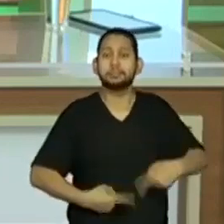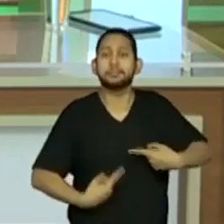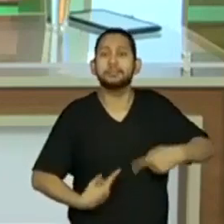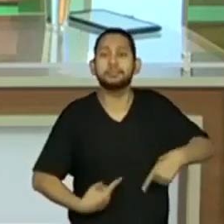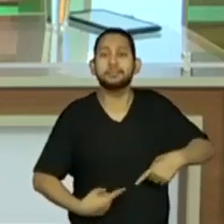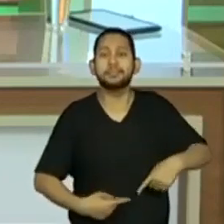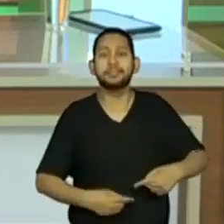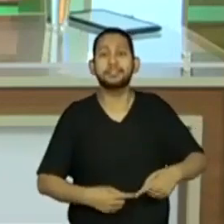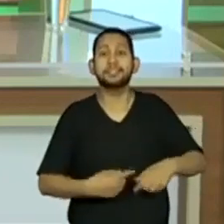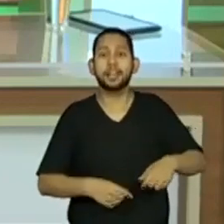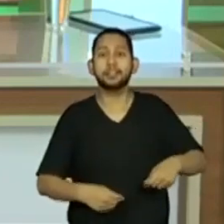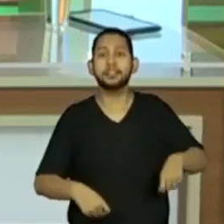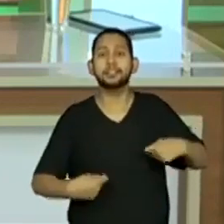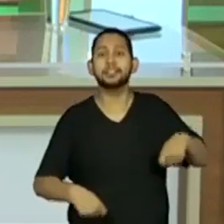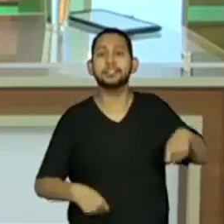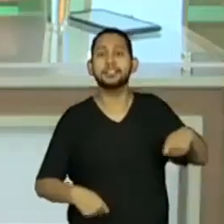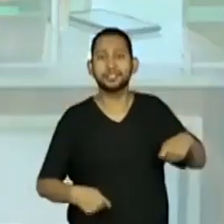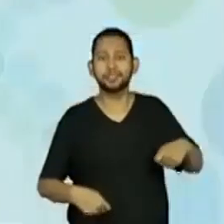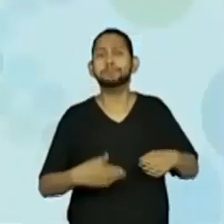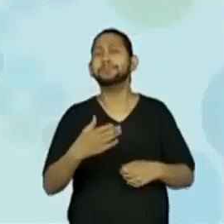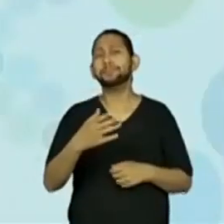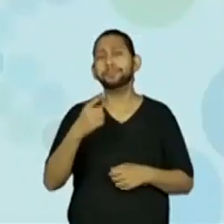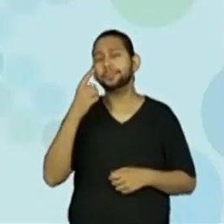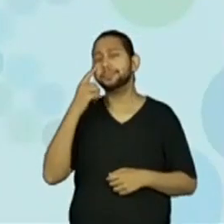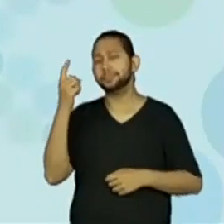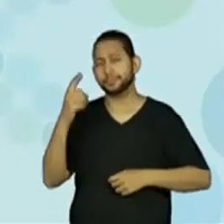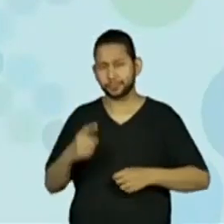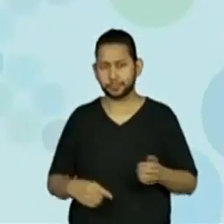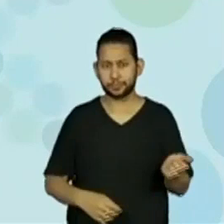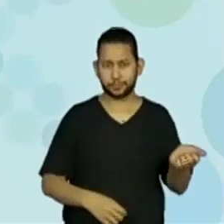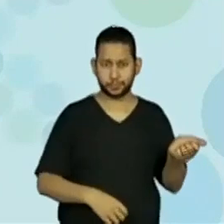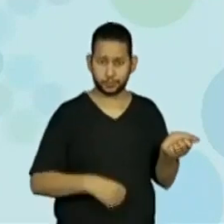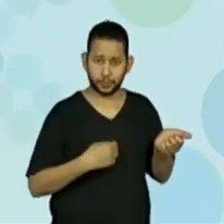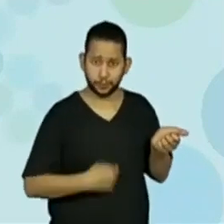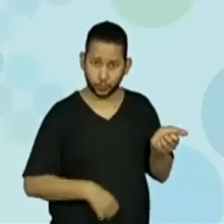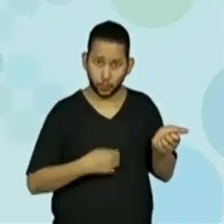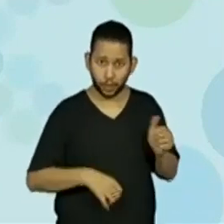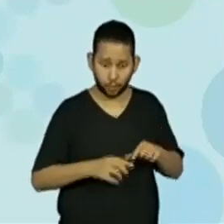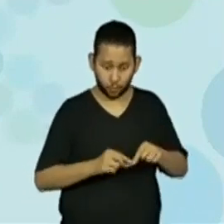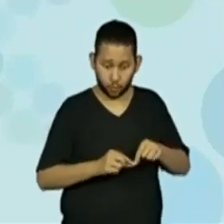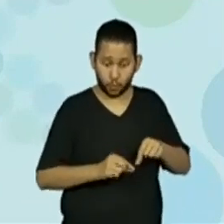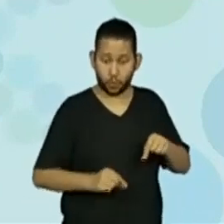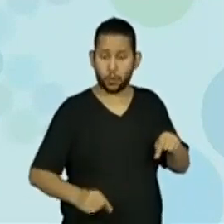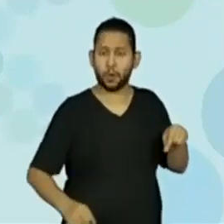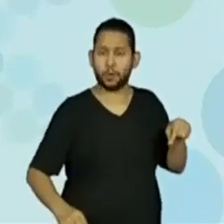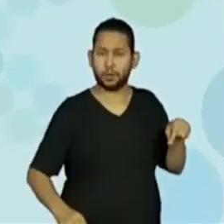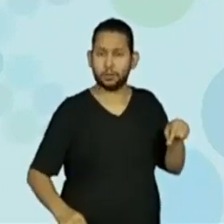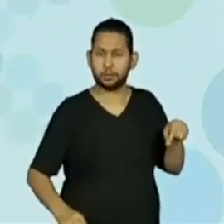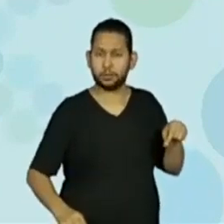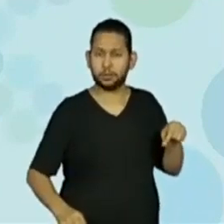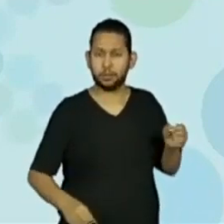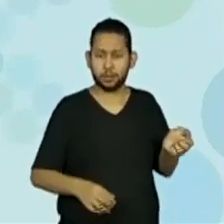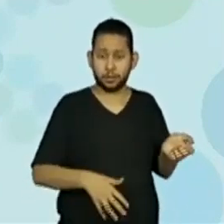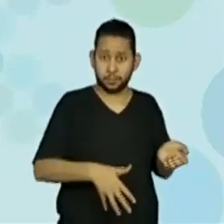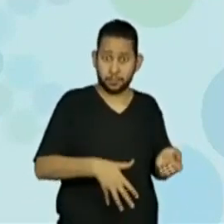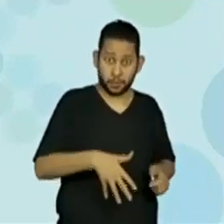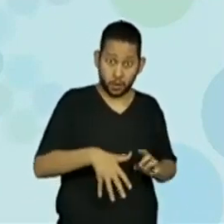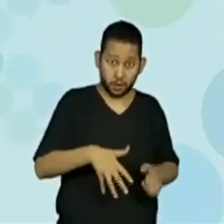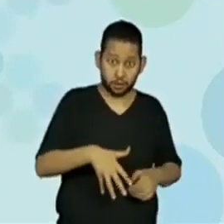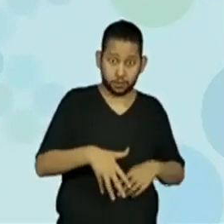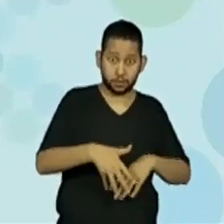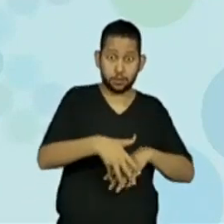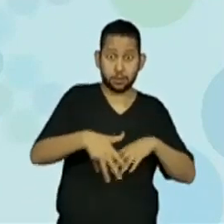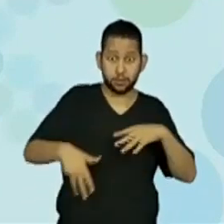aí em casa, os sons das cordas do violão, eles são iguais ou